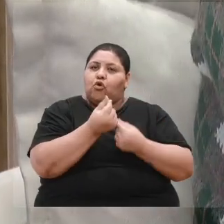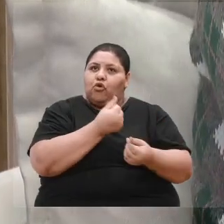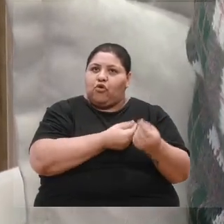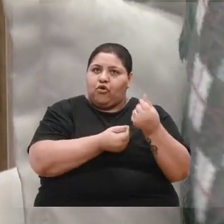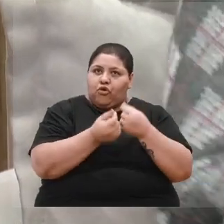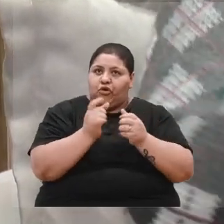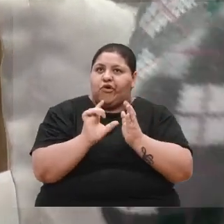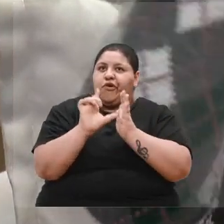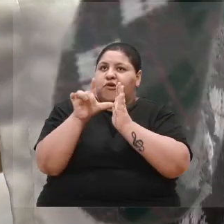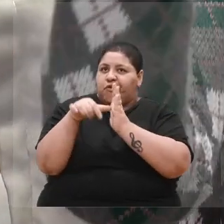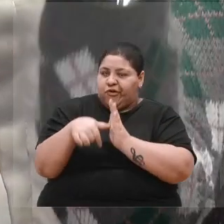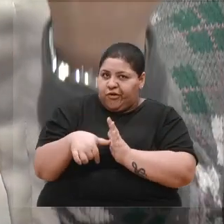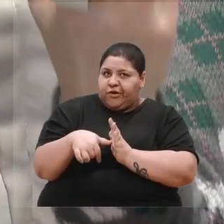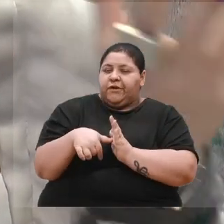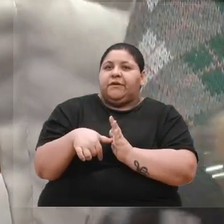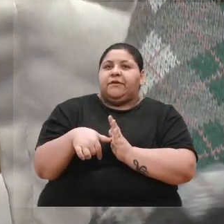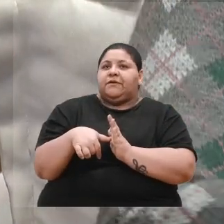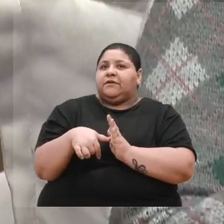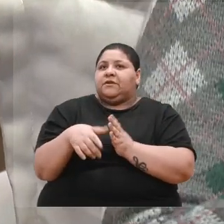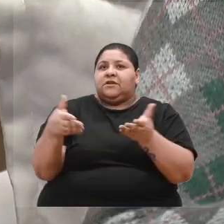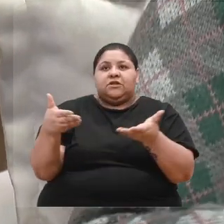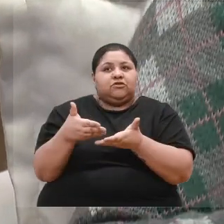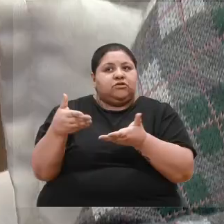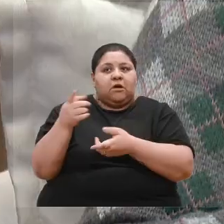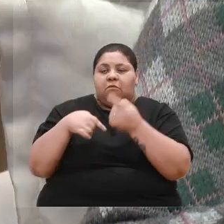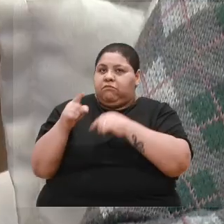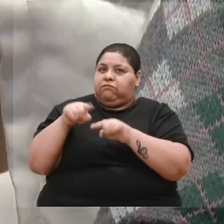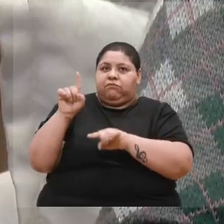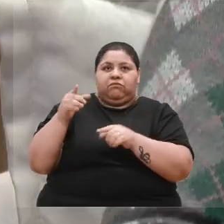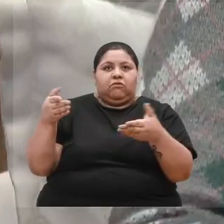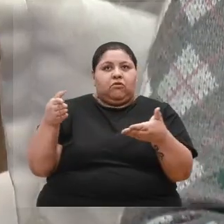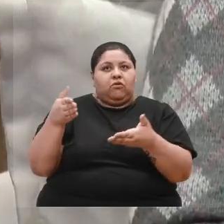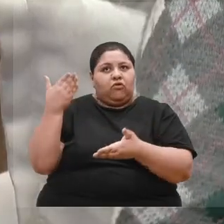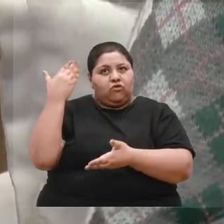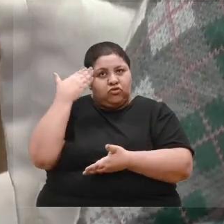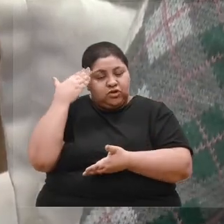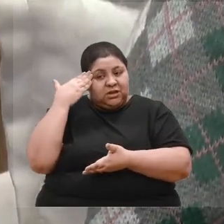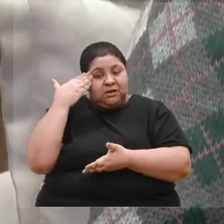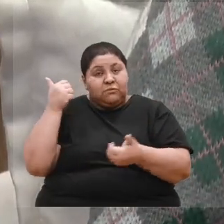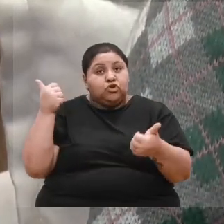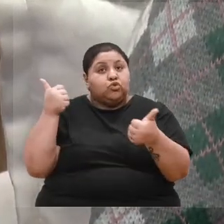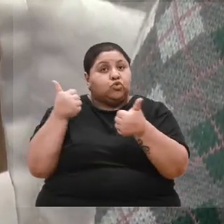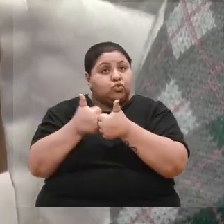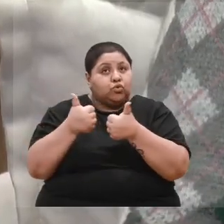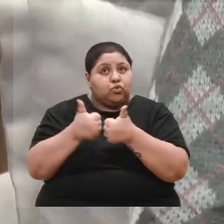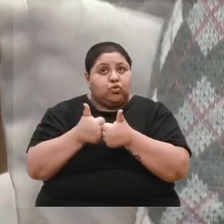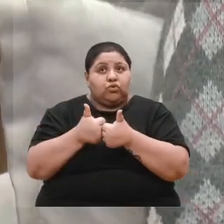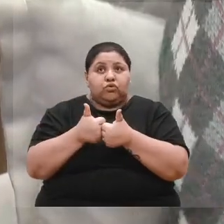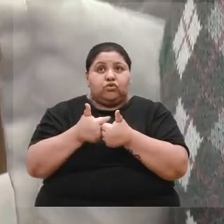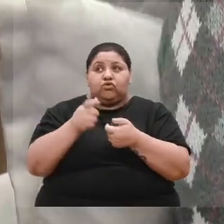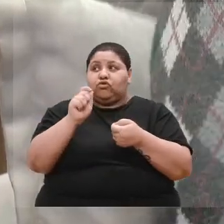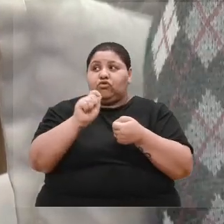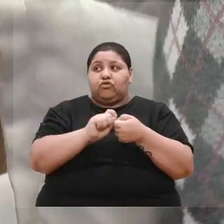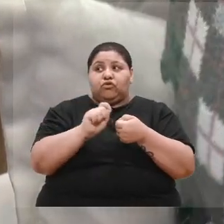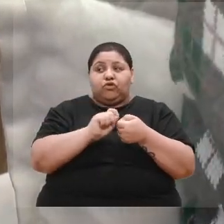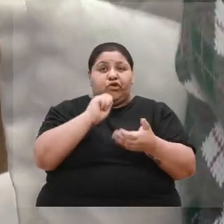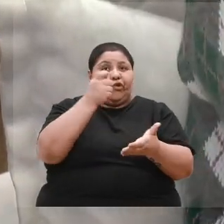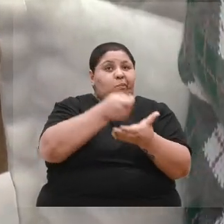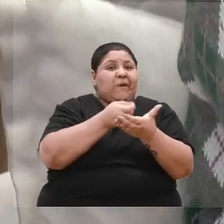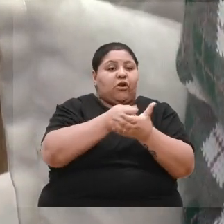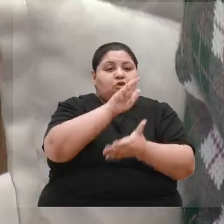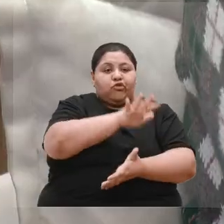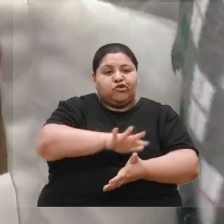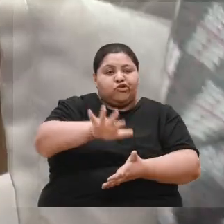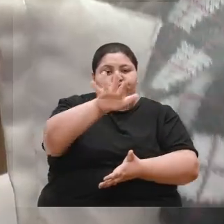econômica. As lutas gerais, Depois tu tem que... Isso aí já está superado. Hoje a gente sabe que elas andam juntas. Porque tu não vai fazer uma